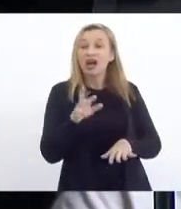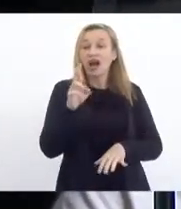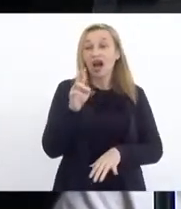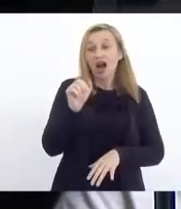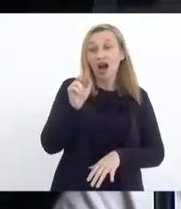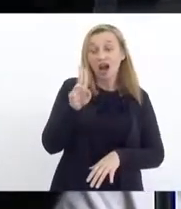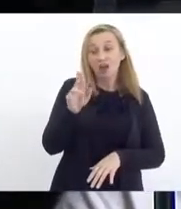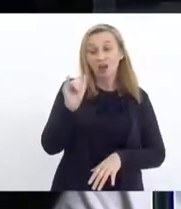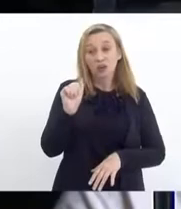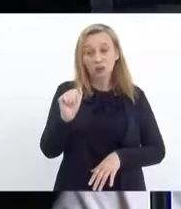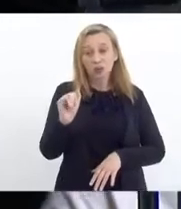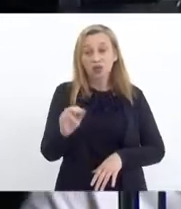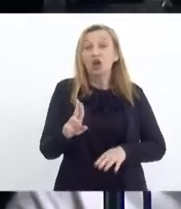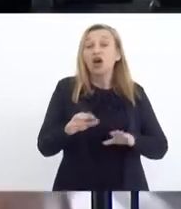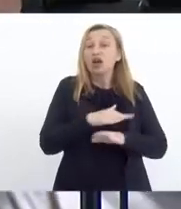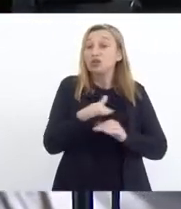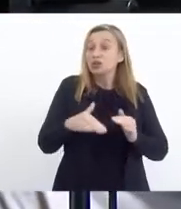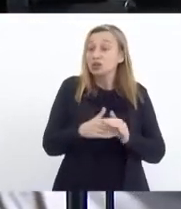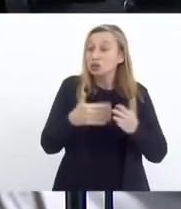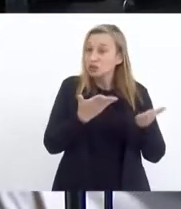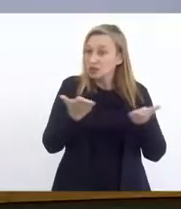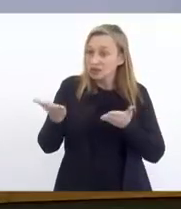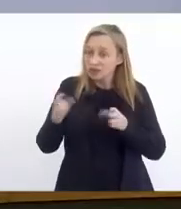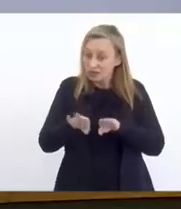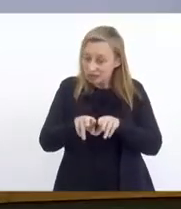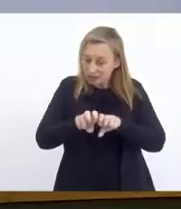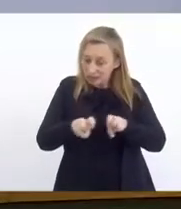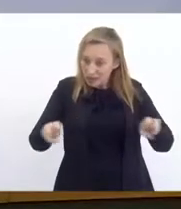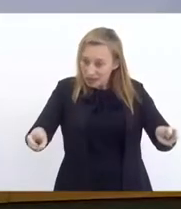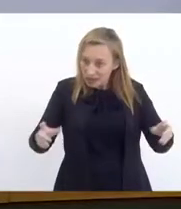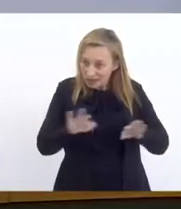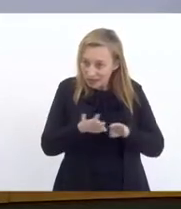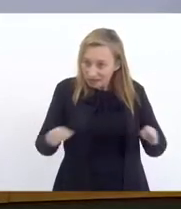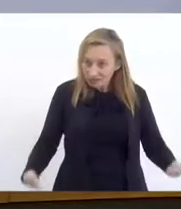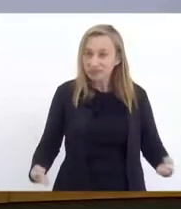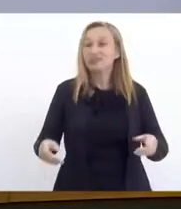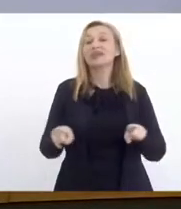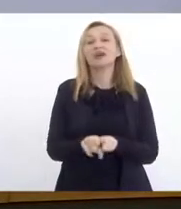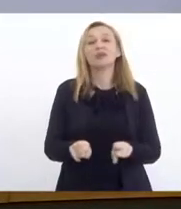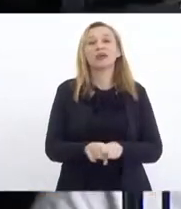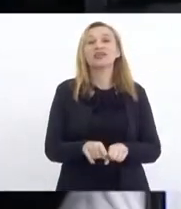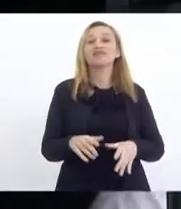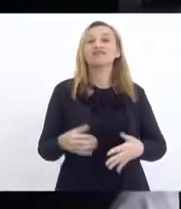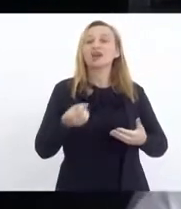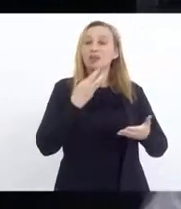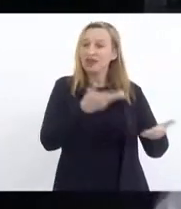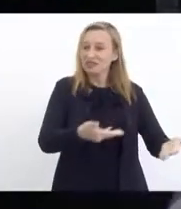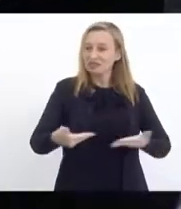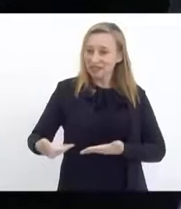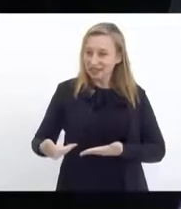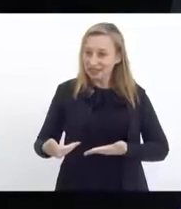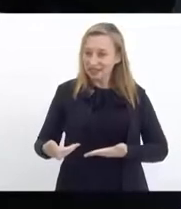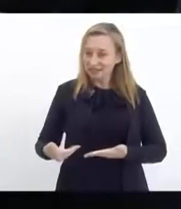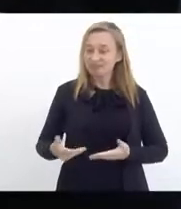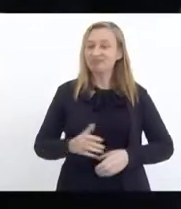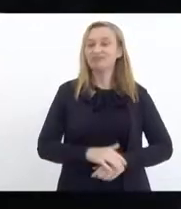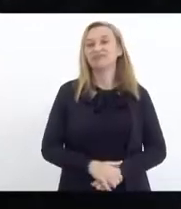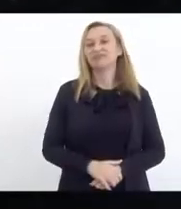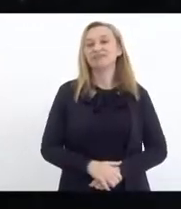né? Cumprimentando todos vocês, cumprimento a toda a mesa. É muito bem-vinda essa caravana do Fundo